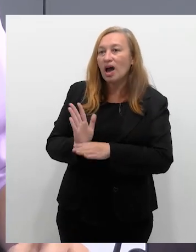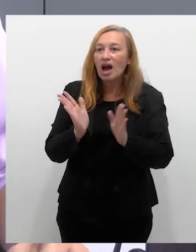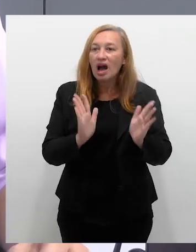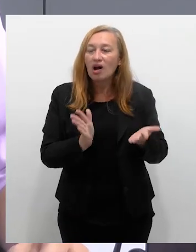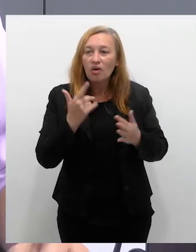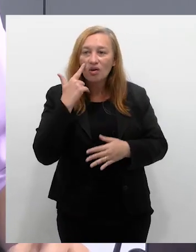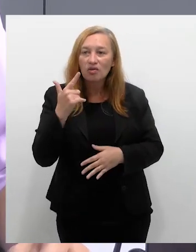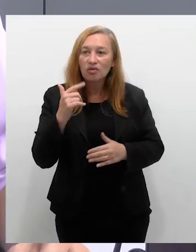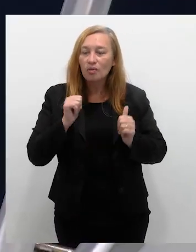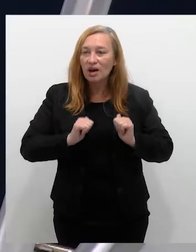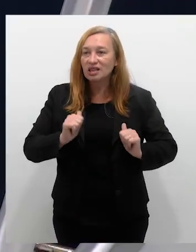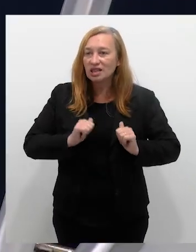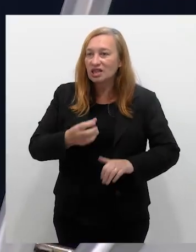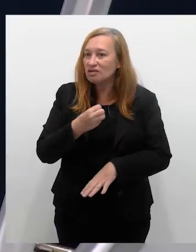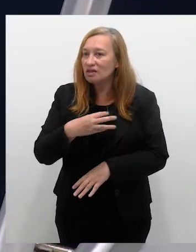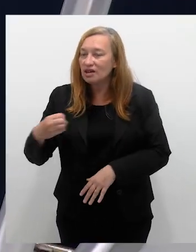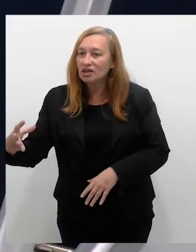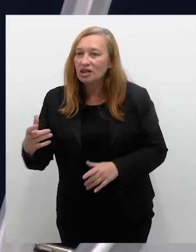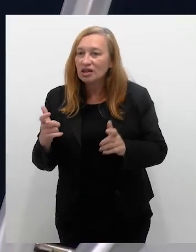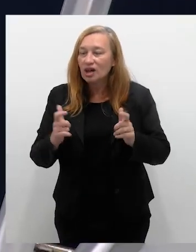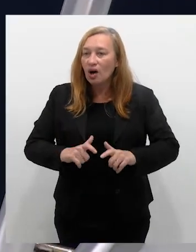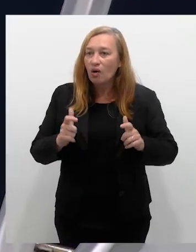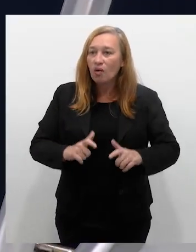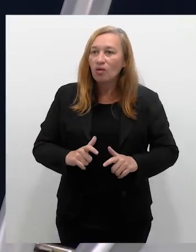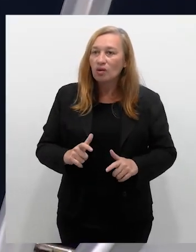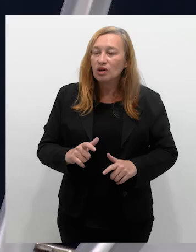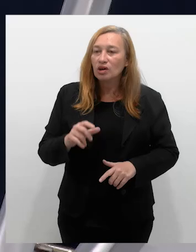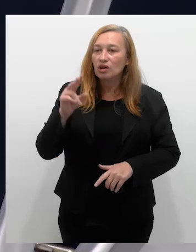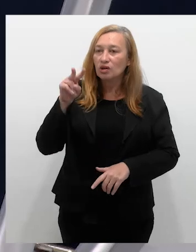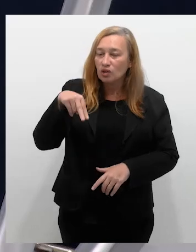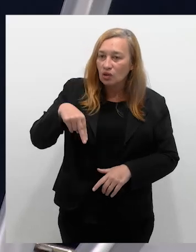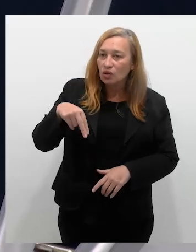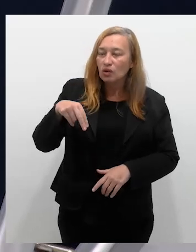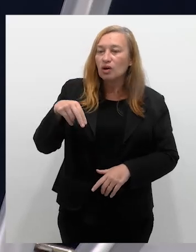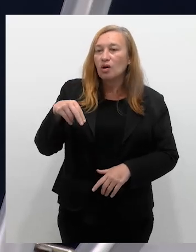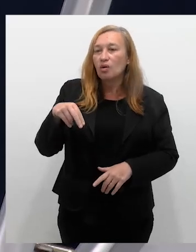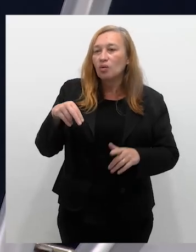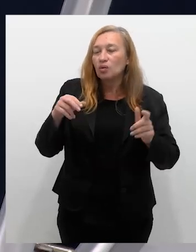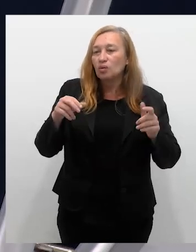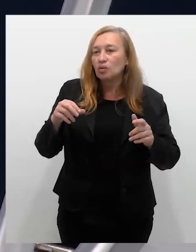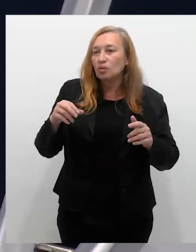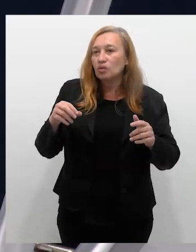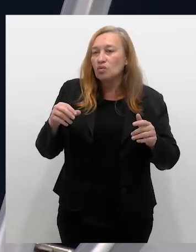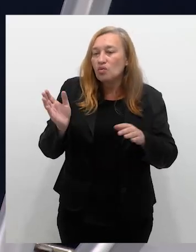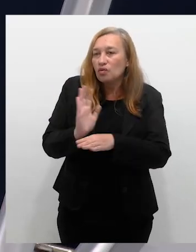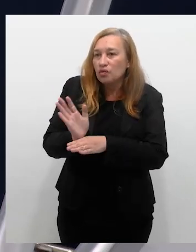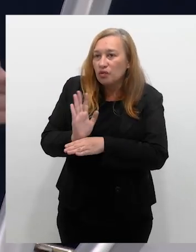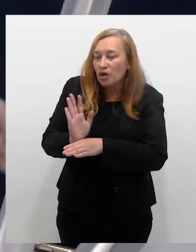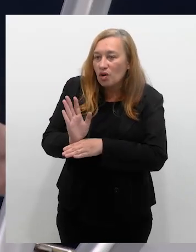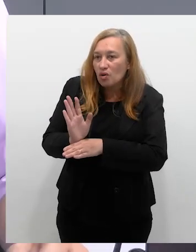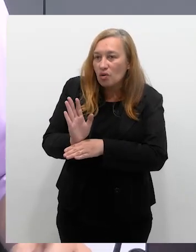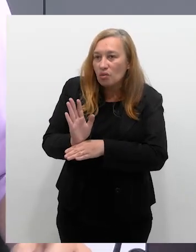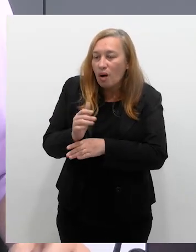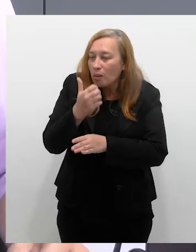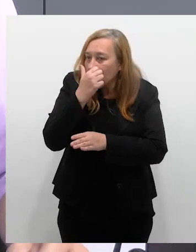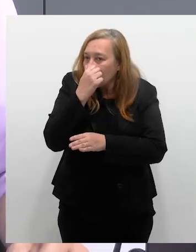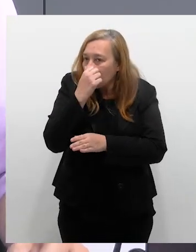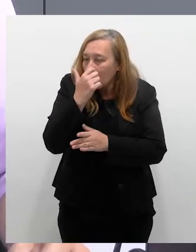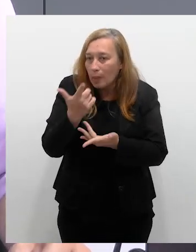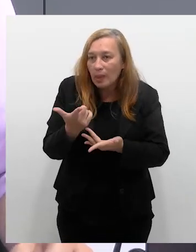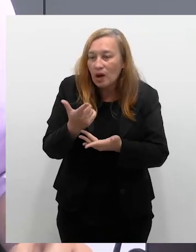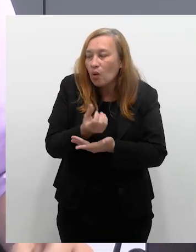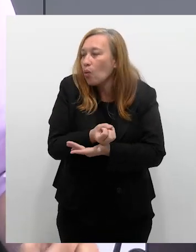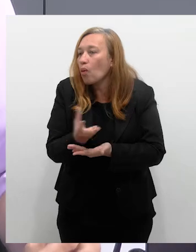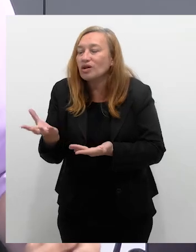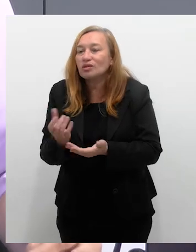Agora mesmo, eu vi uma atriz viajando, estava lá onde foi rodado Notting Hill. Então, a rua lotada até hoje. Olha